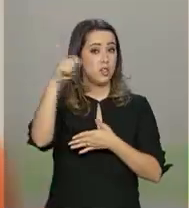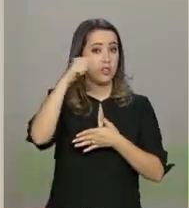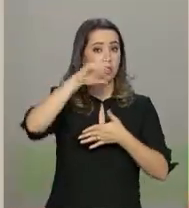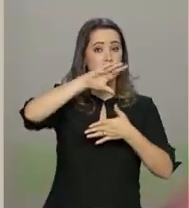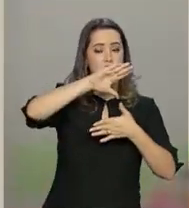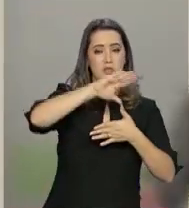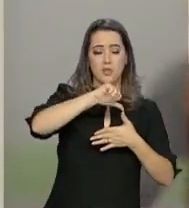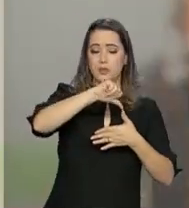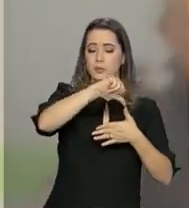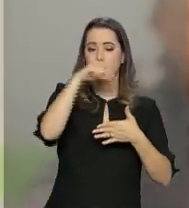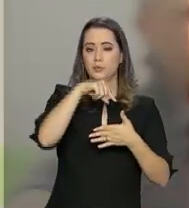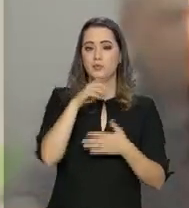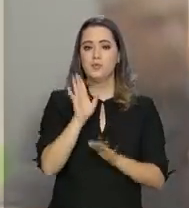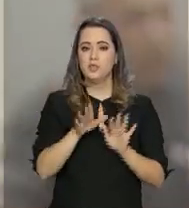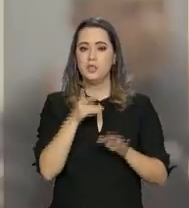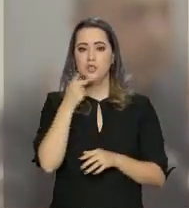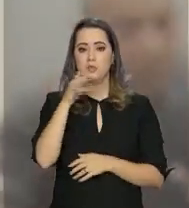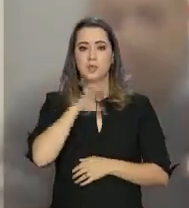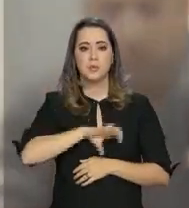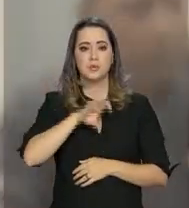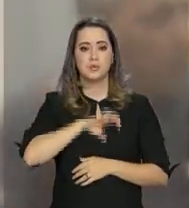arrisca o português.